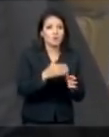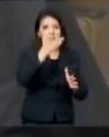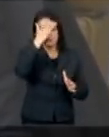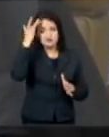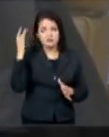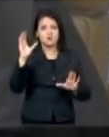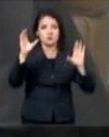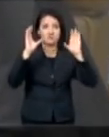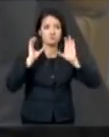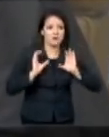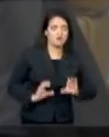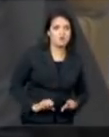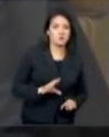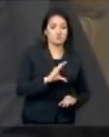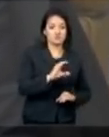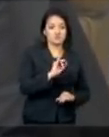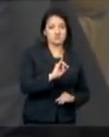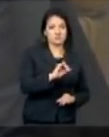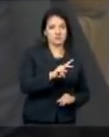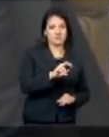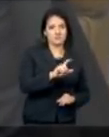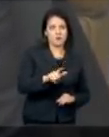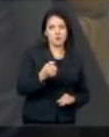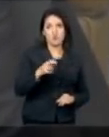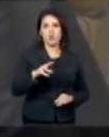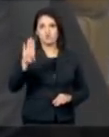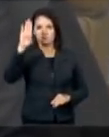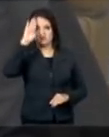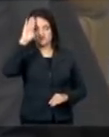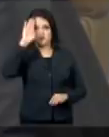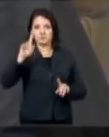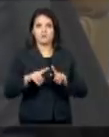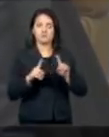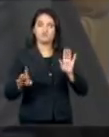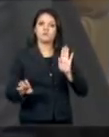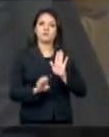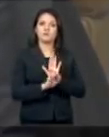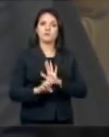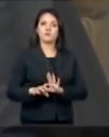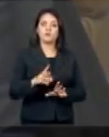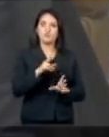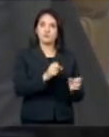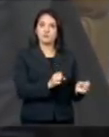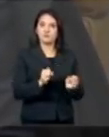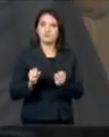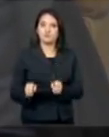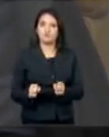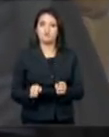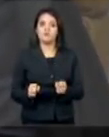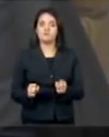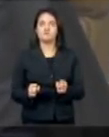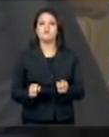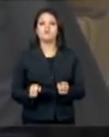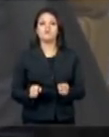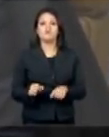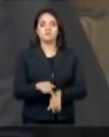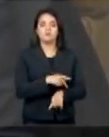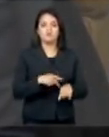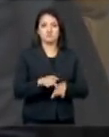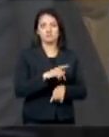ou militares na realidade os estatutos do poder em uma república fundada em bases democráticas